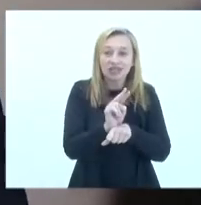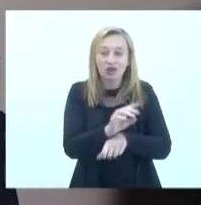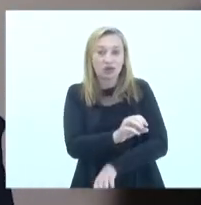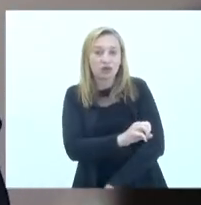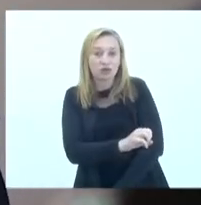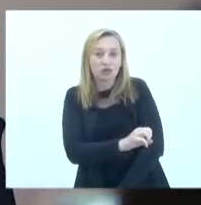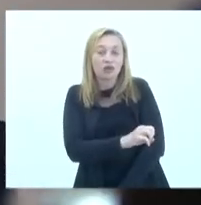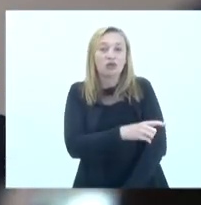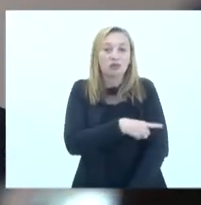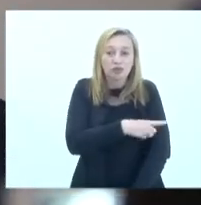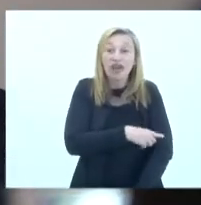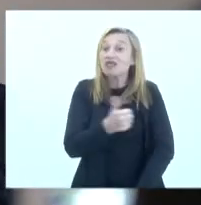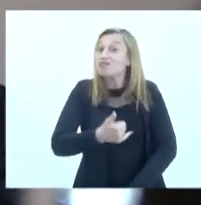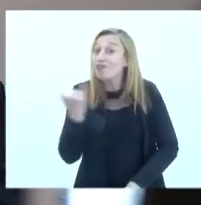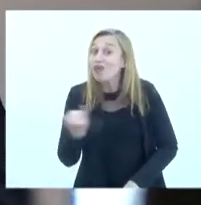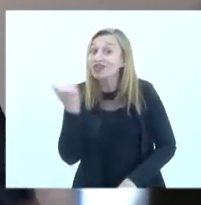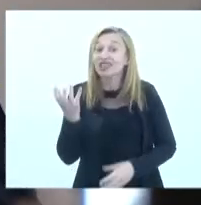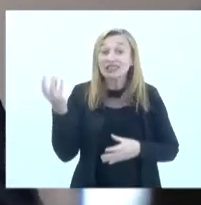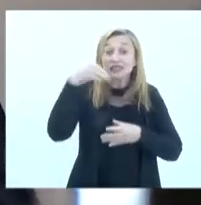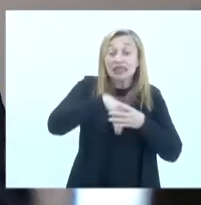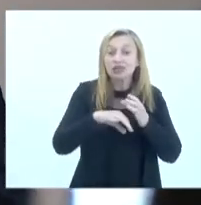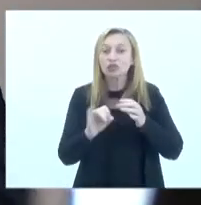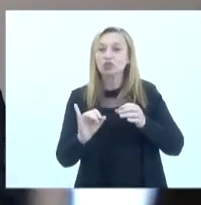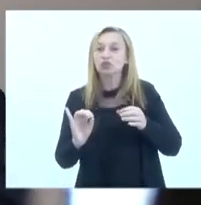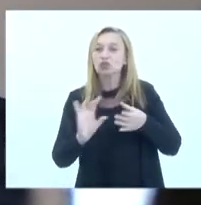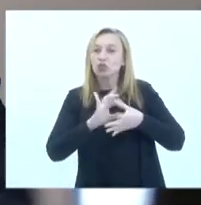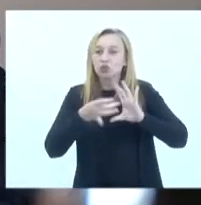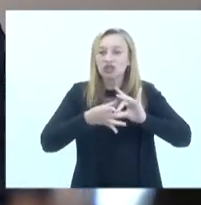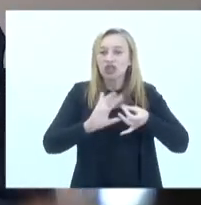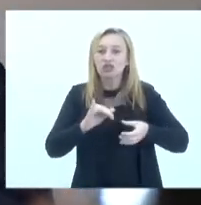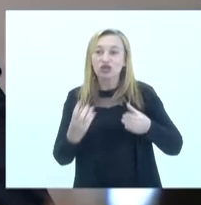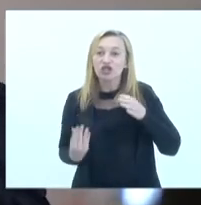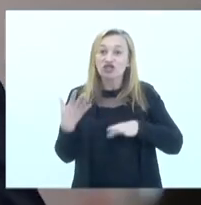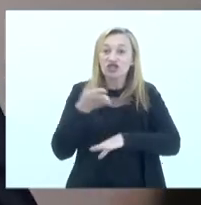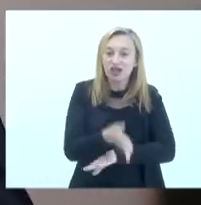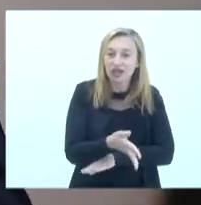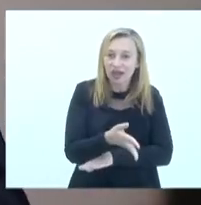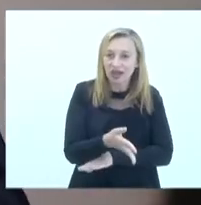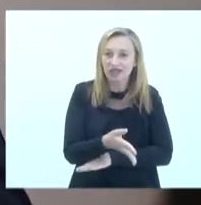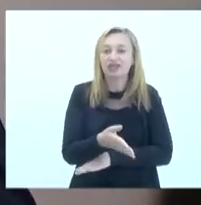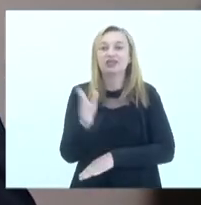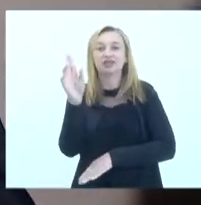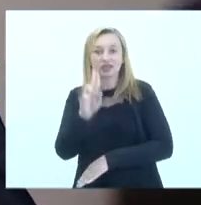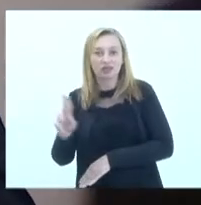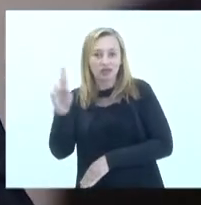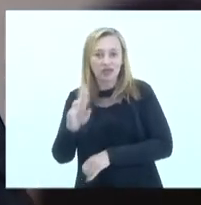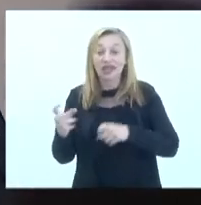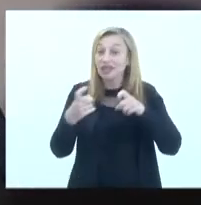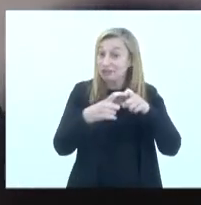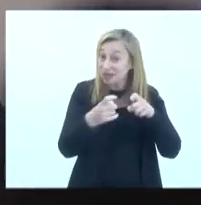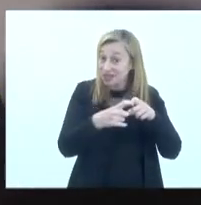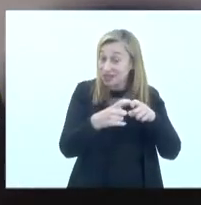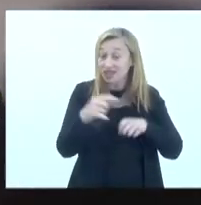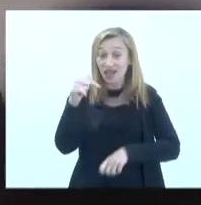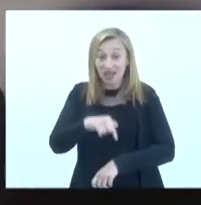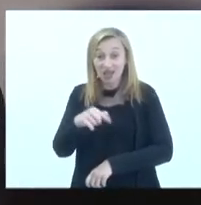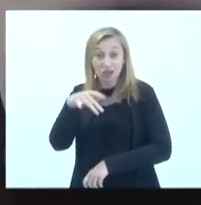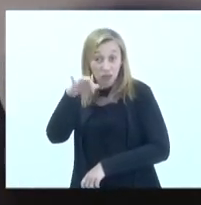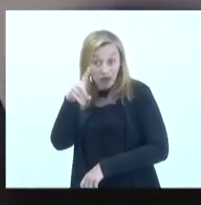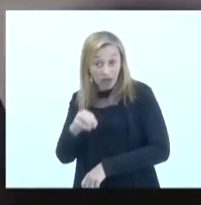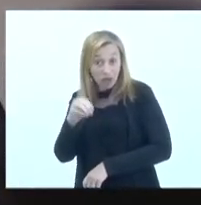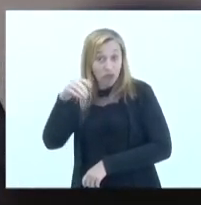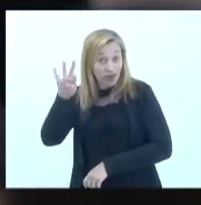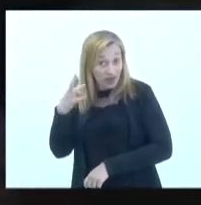são importantíssimos dentro desse contexto da chegada da Faculdade de Medicina aqui no Médio